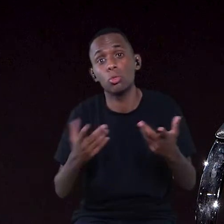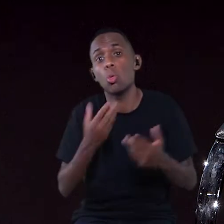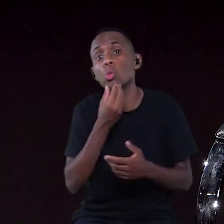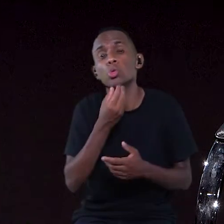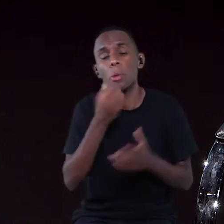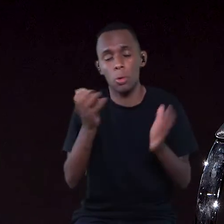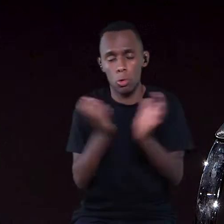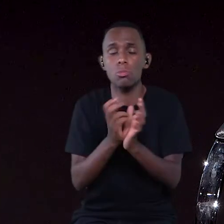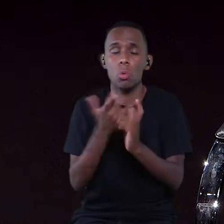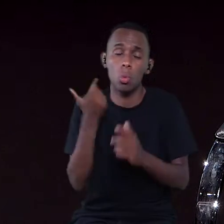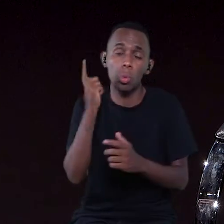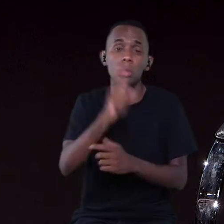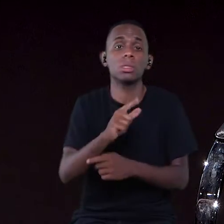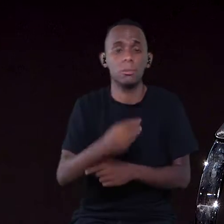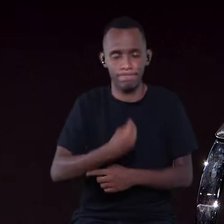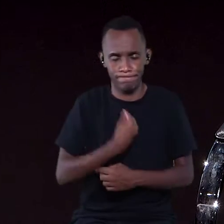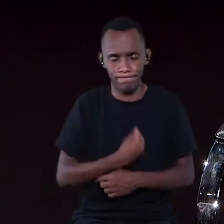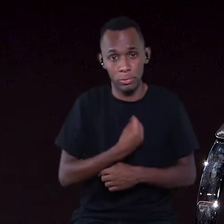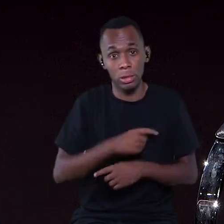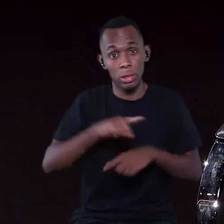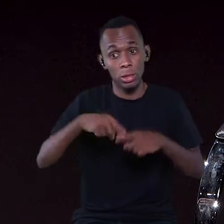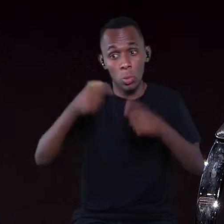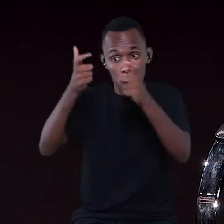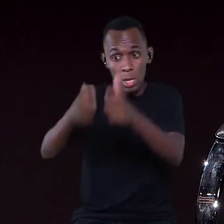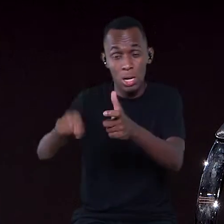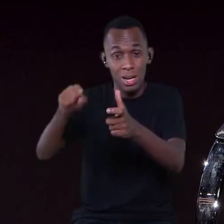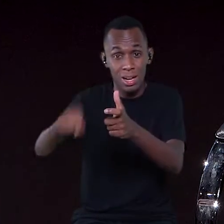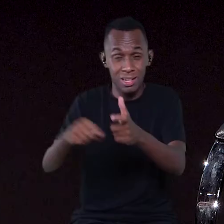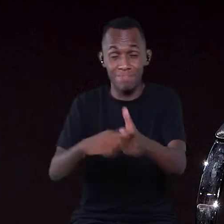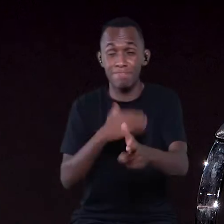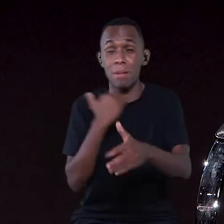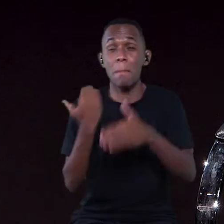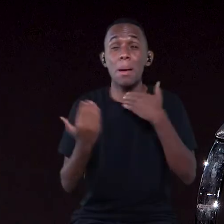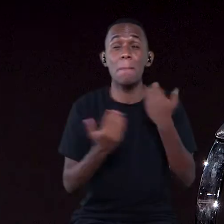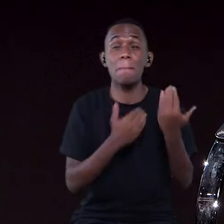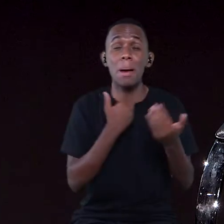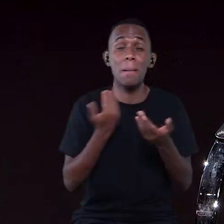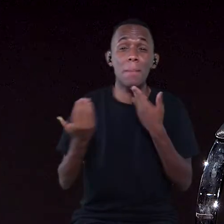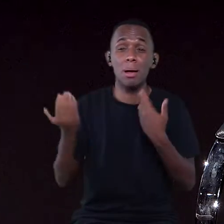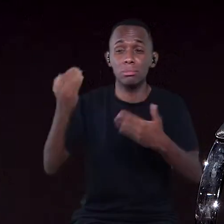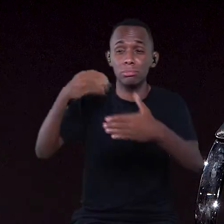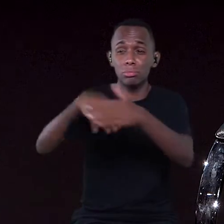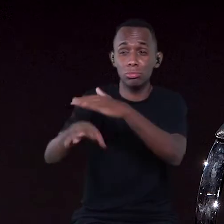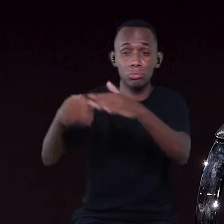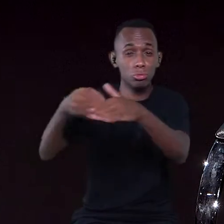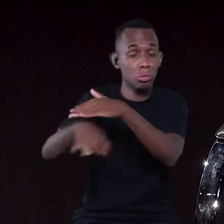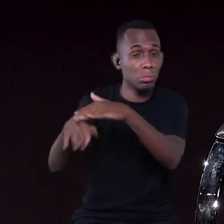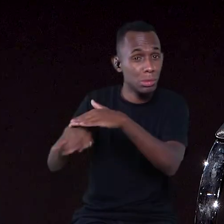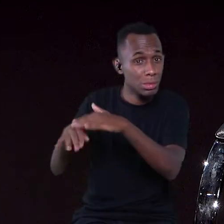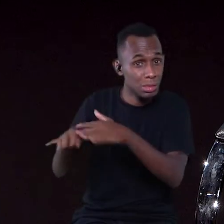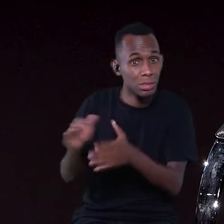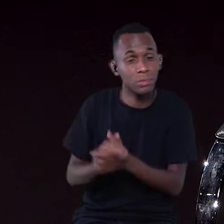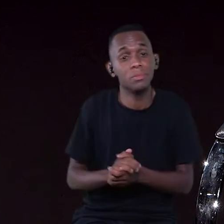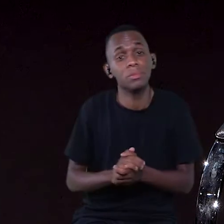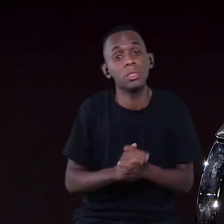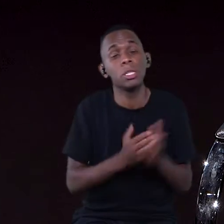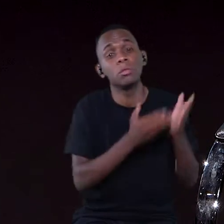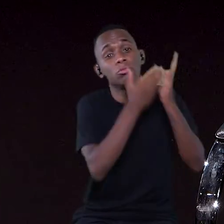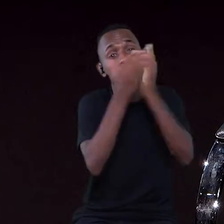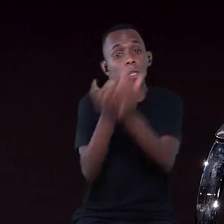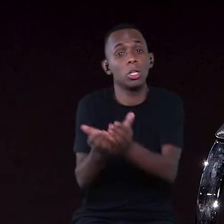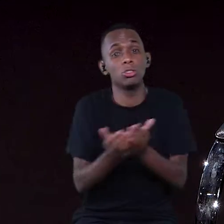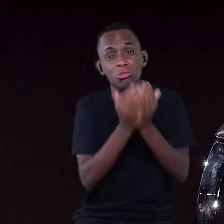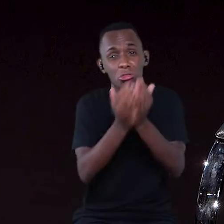sobreviviam. E ali fez-se um grande cemitério, no Cais do Valongo, né, um grande cemitério que iam chegando